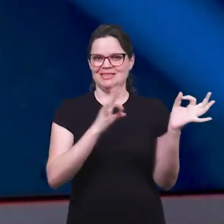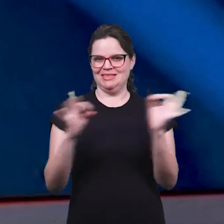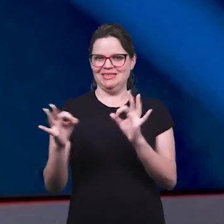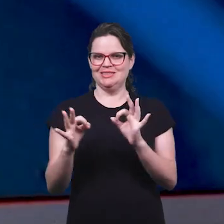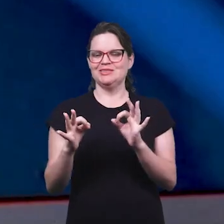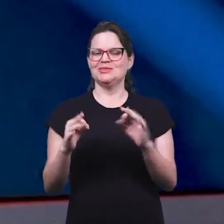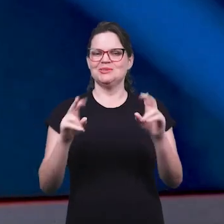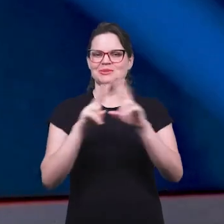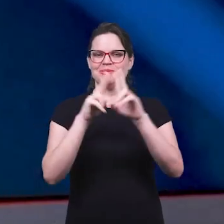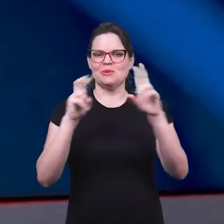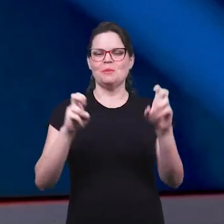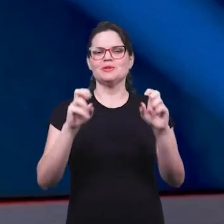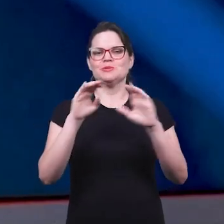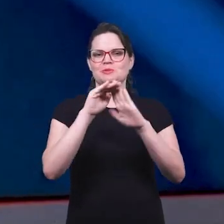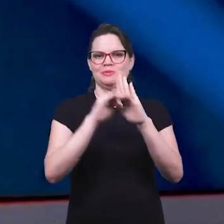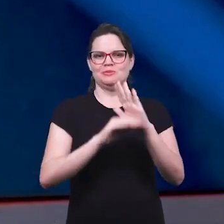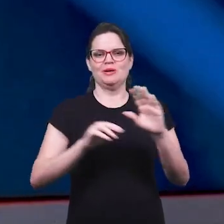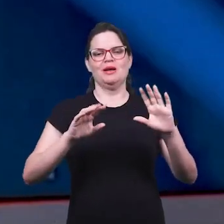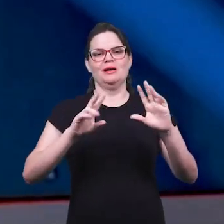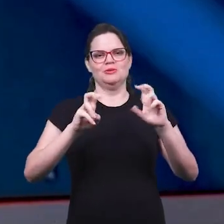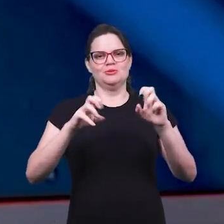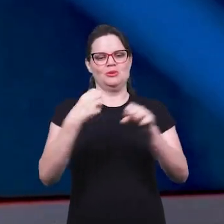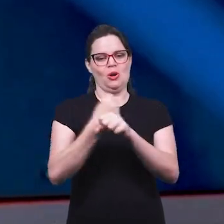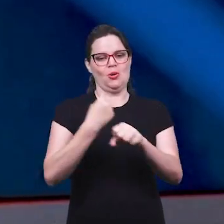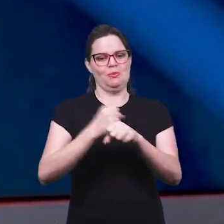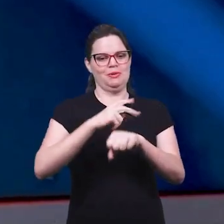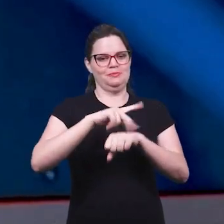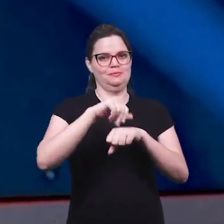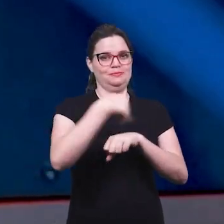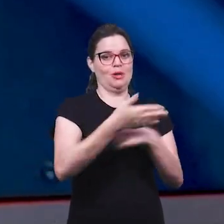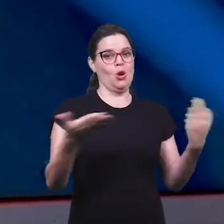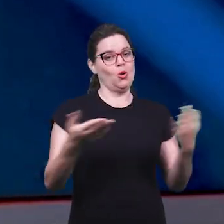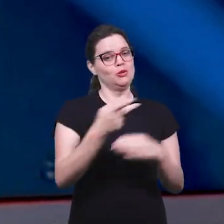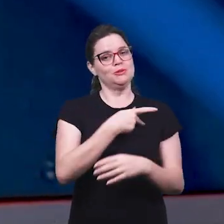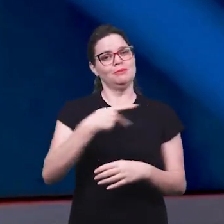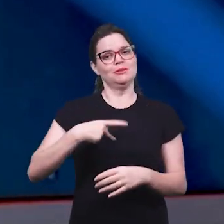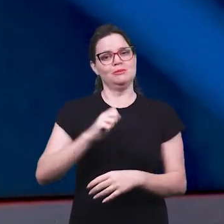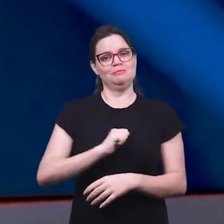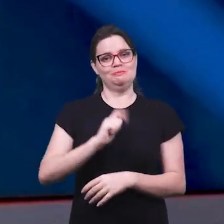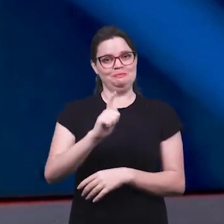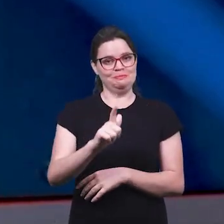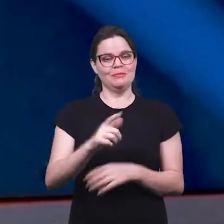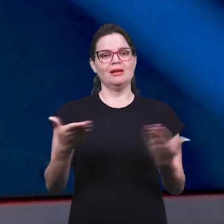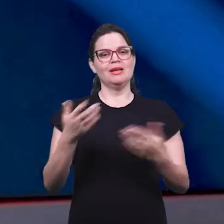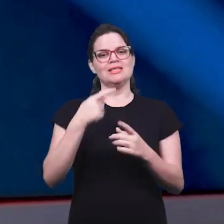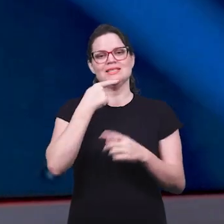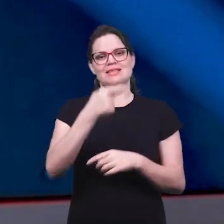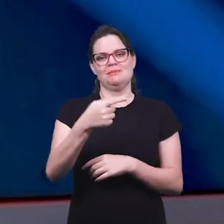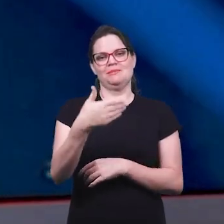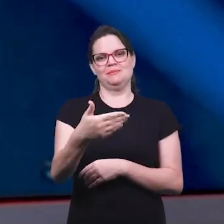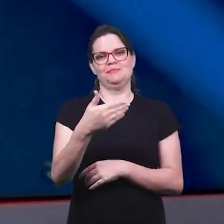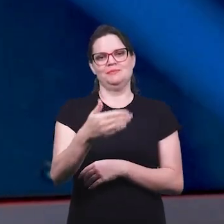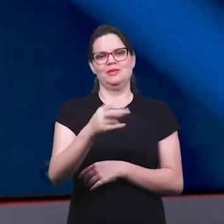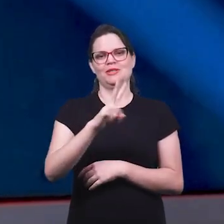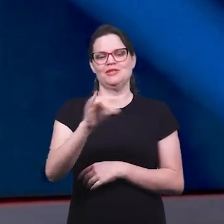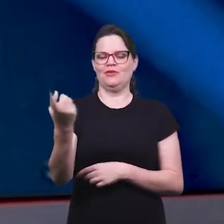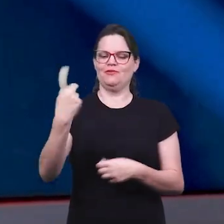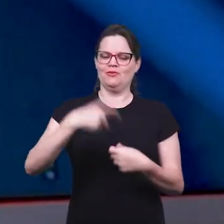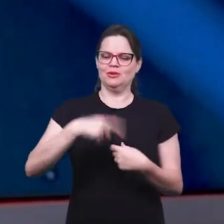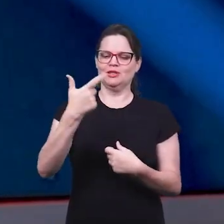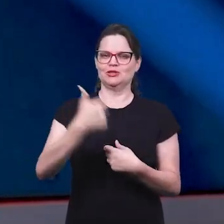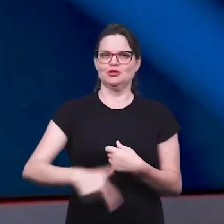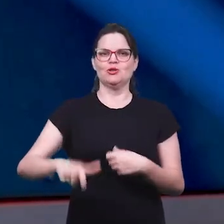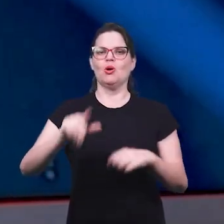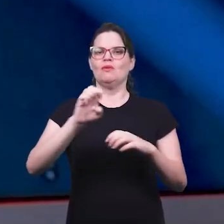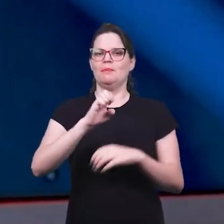uma edição desta série especial sobre a obra no exterior, hoje com o pastor Alexandre Gueiros. E na semana que vem nós voltamos